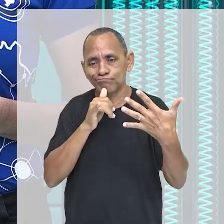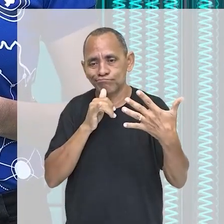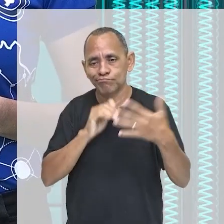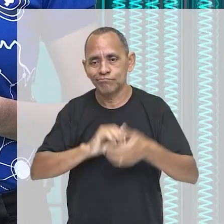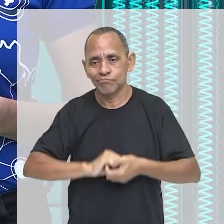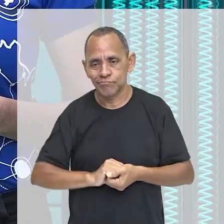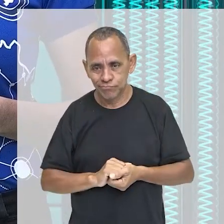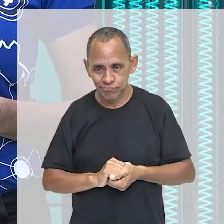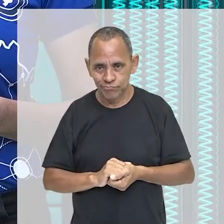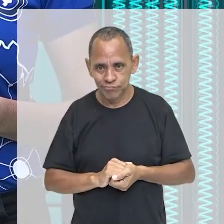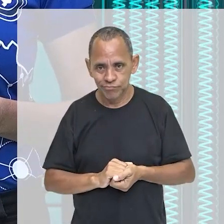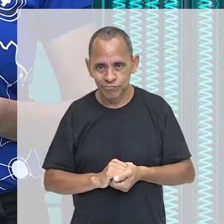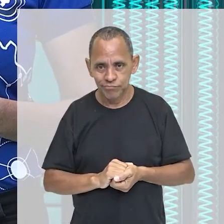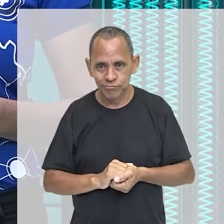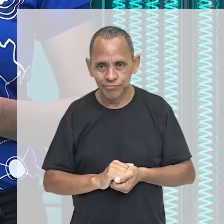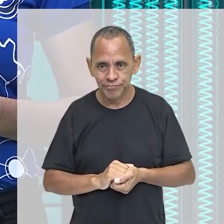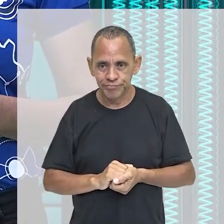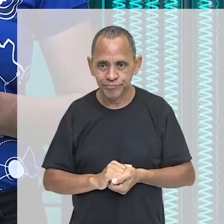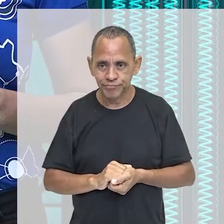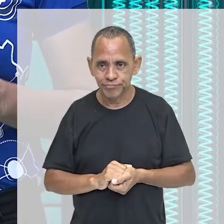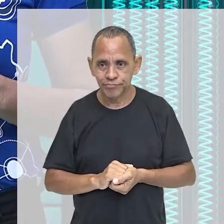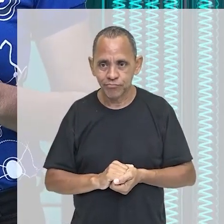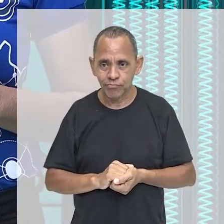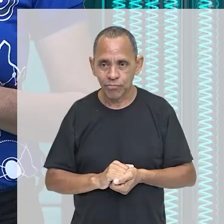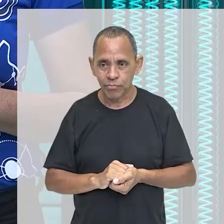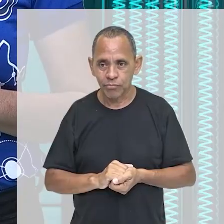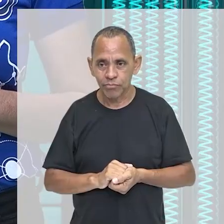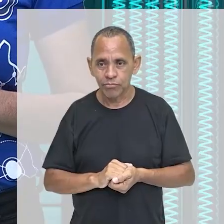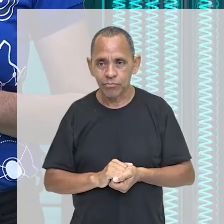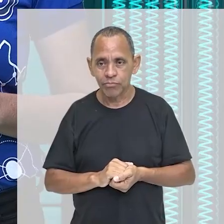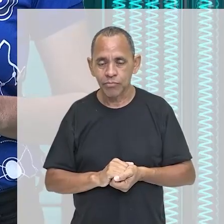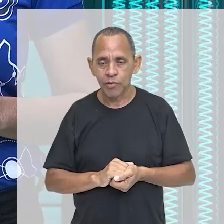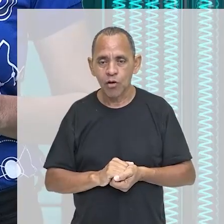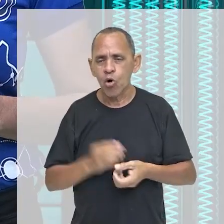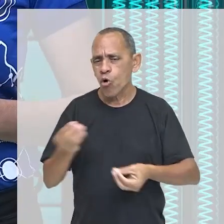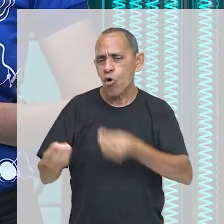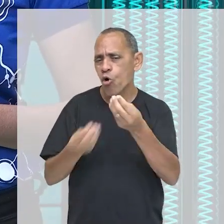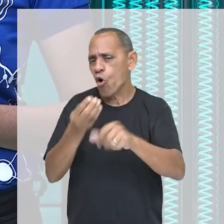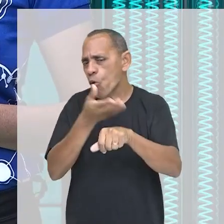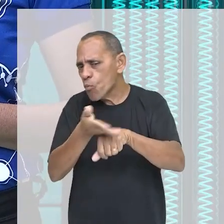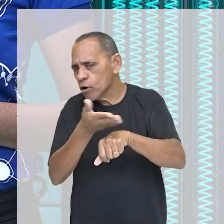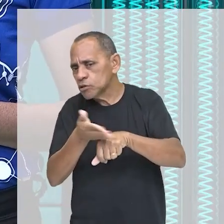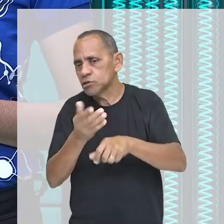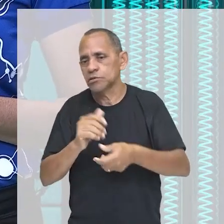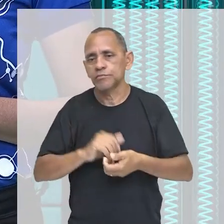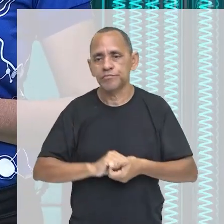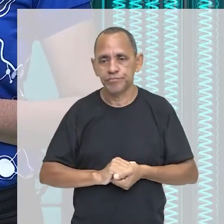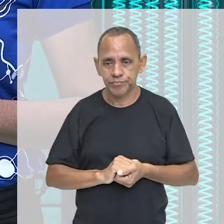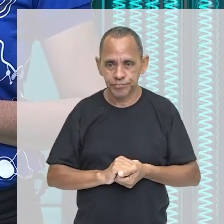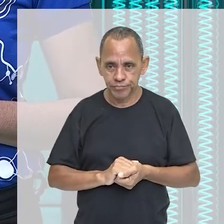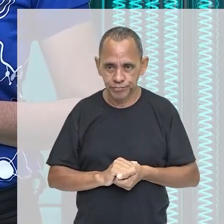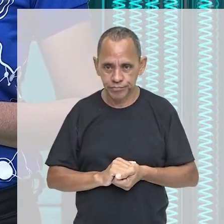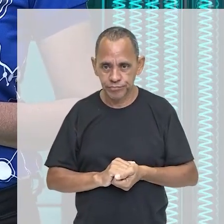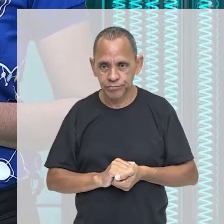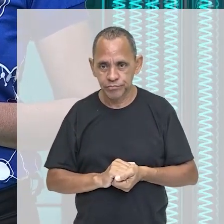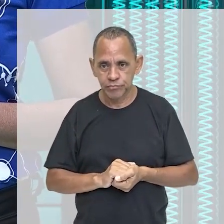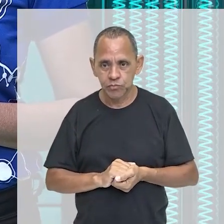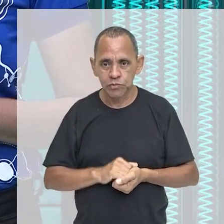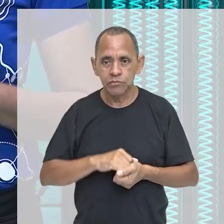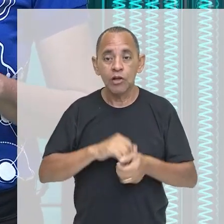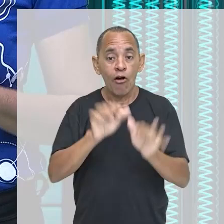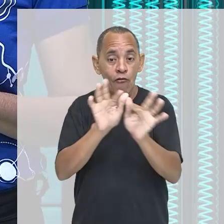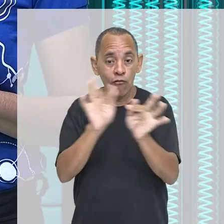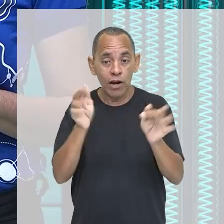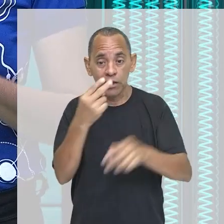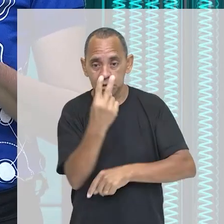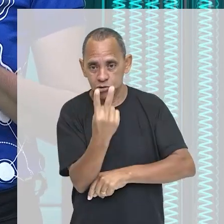conjunções de adição na língua inglesa. Vamos ver como é que funciona na prática? Observe aqui comigo. Então, você tem duas